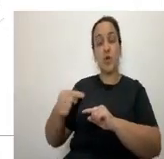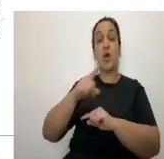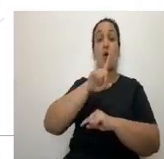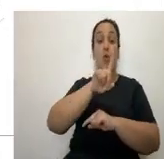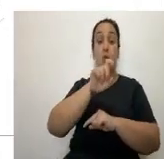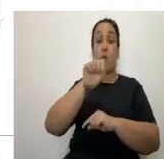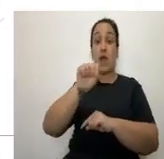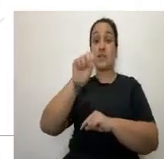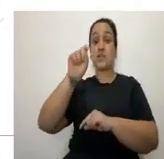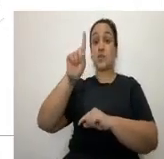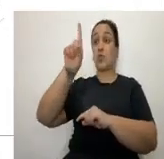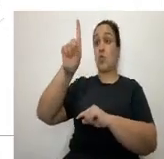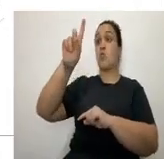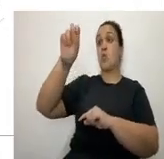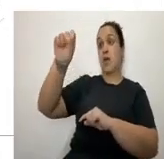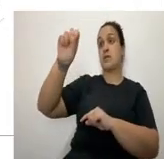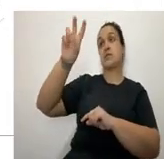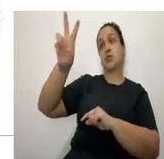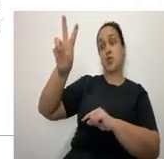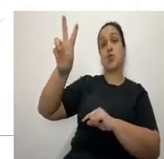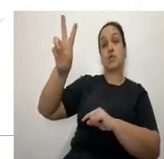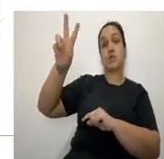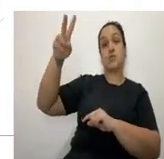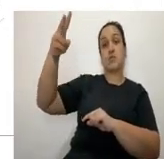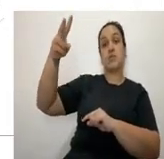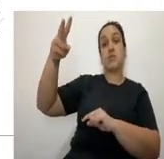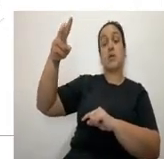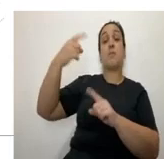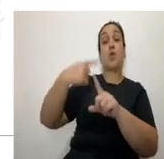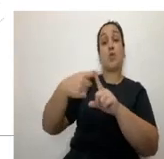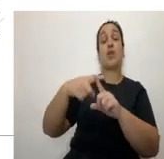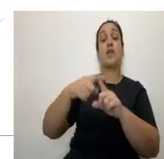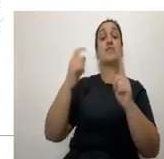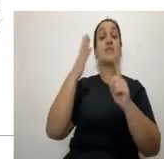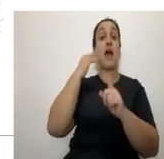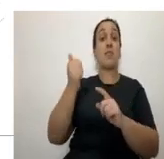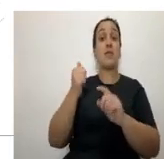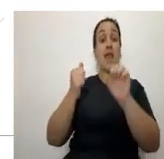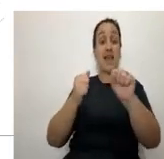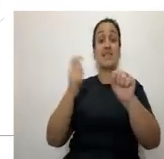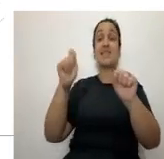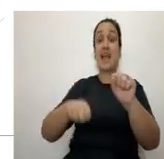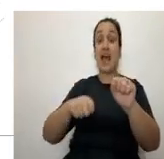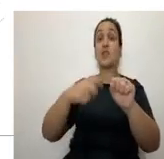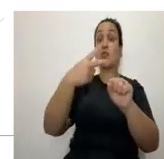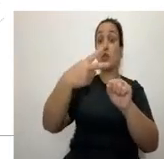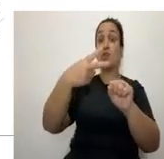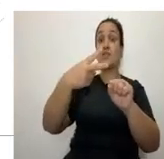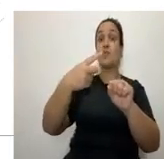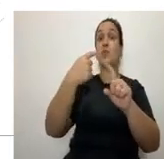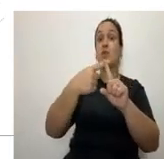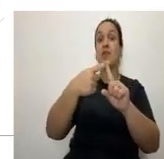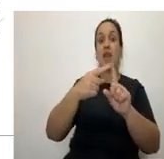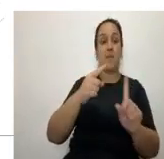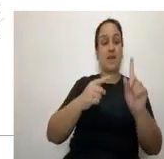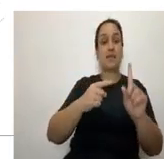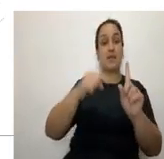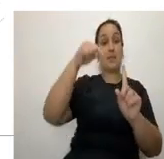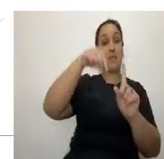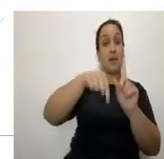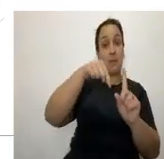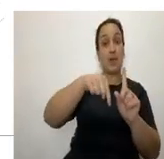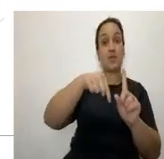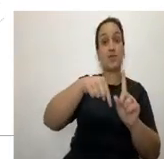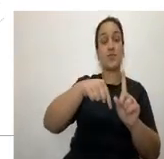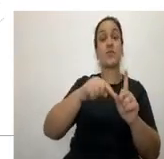a distribuição de 1s2, porque como a gente já sabe que o S cabe em dois elétrons, um com spin para cima e outro com spin